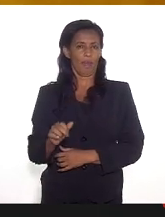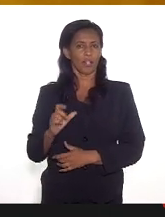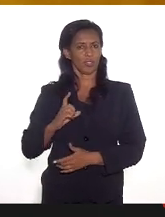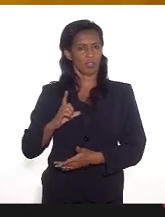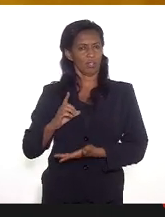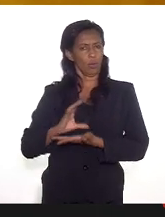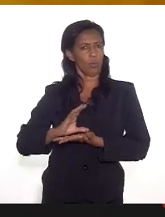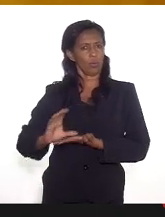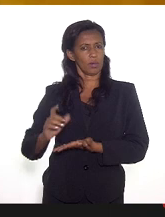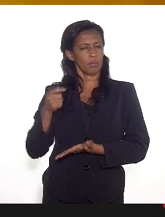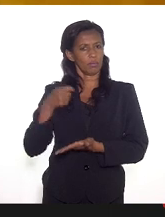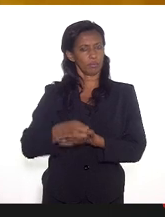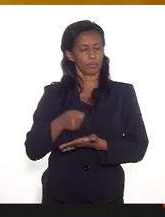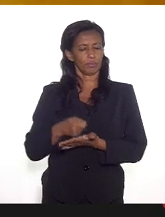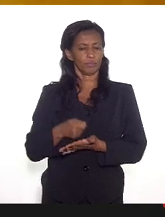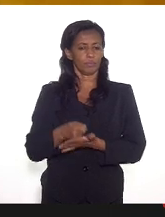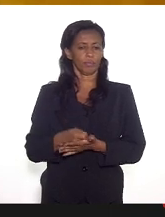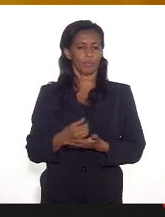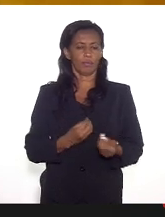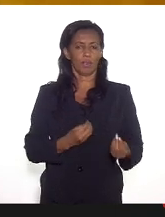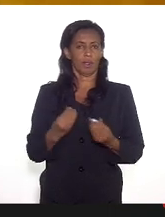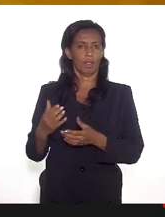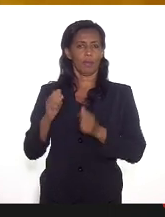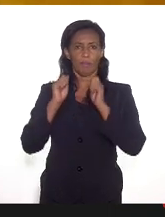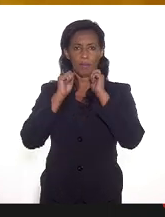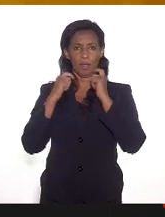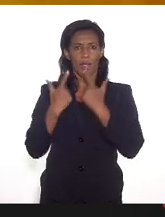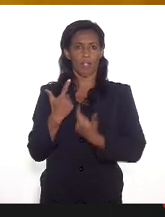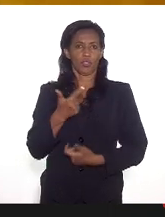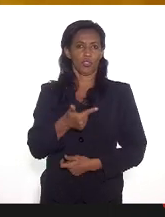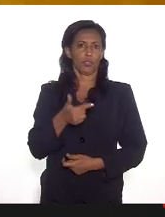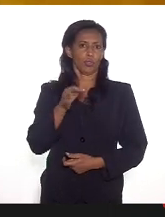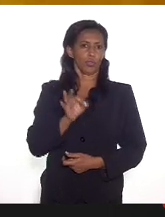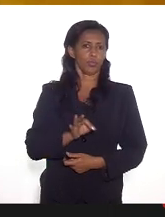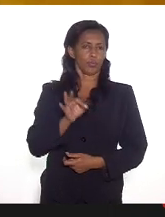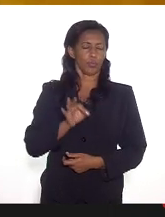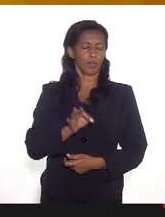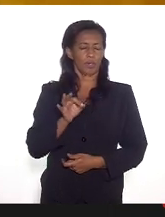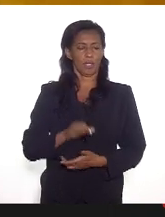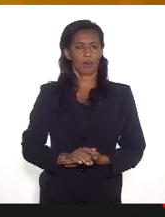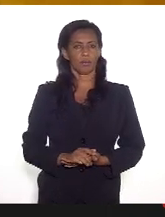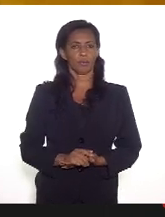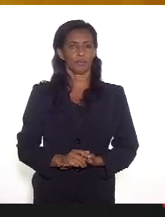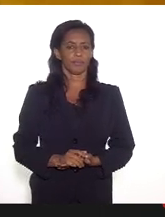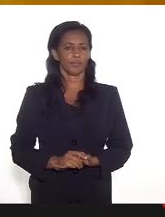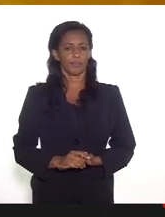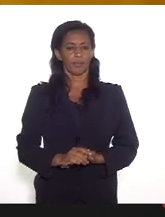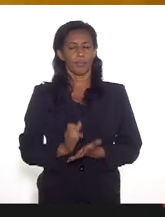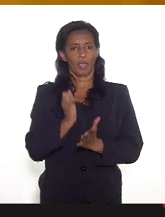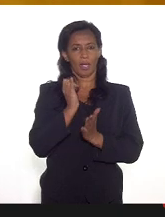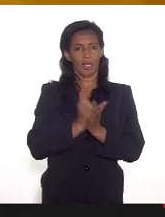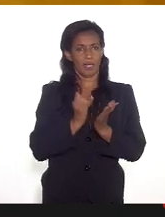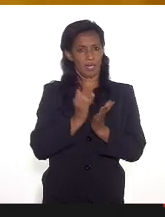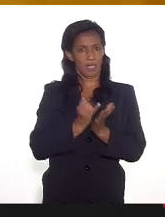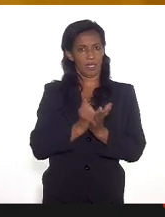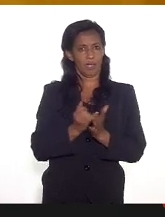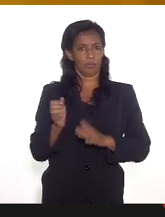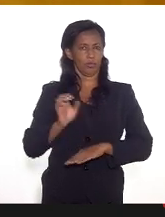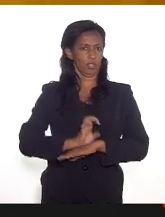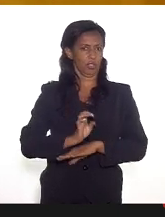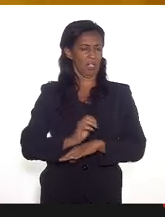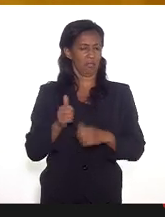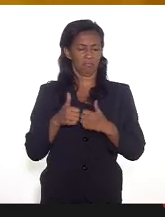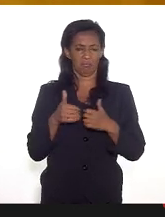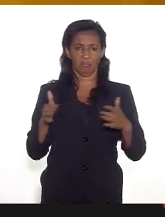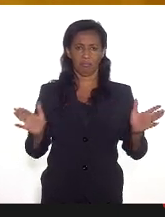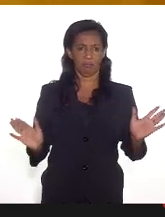orçamento garantido aí, uma garantia dada pela LERJ, de 2% da receita líquida do Estado, e estamos abertos aí